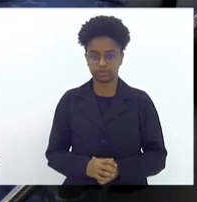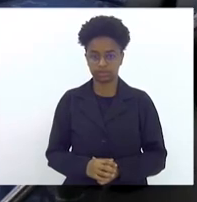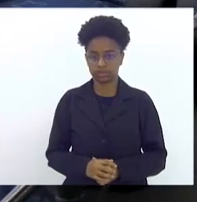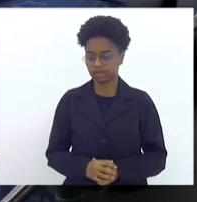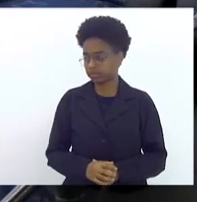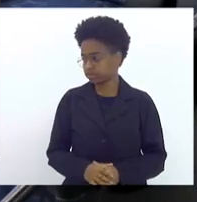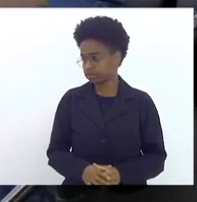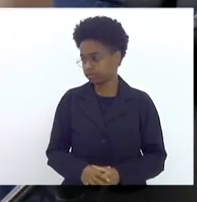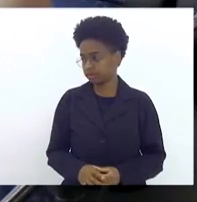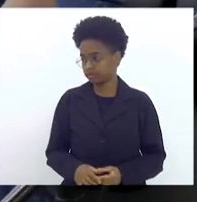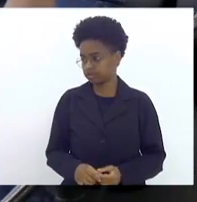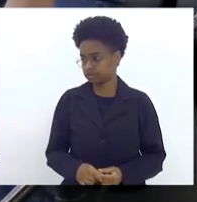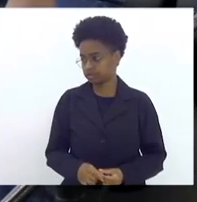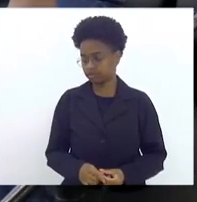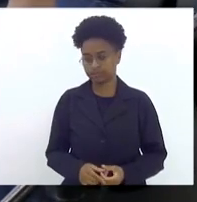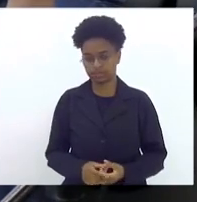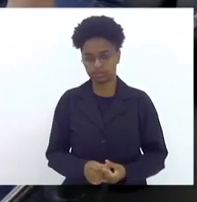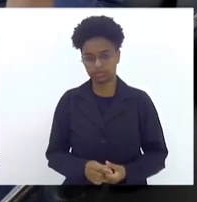também